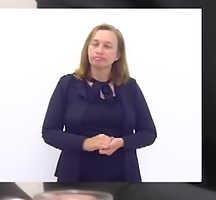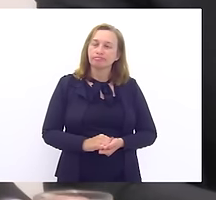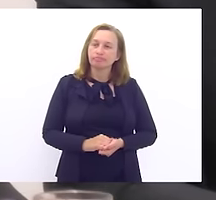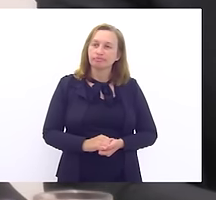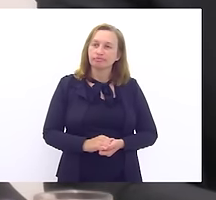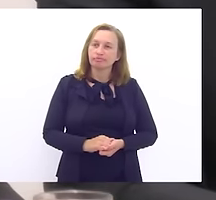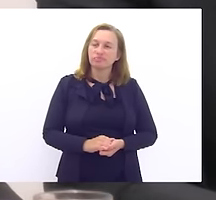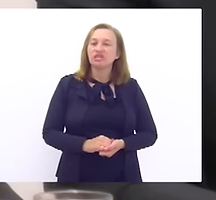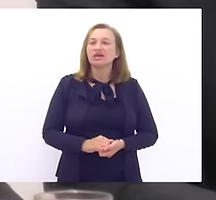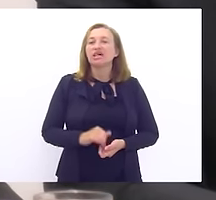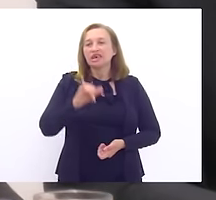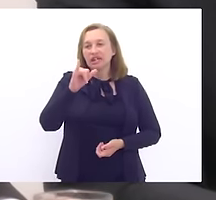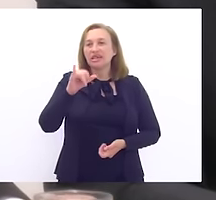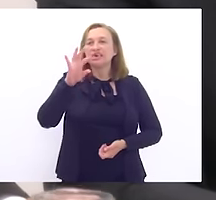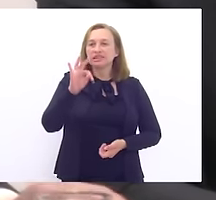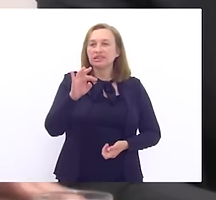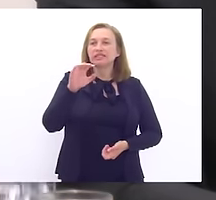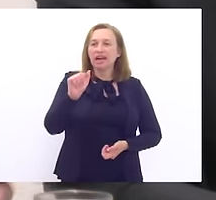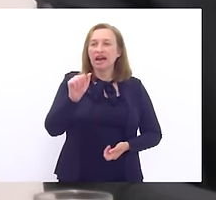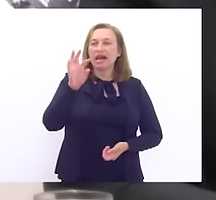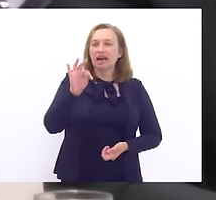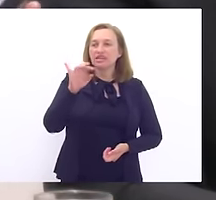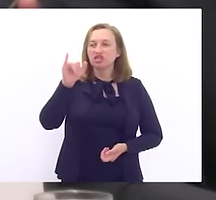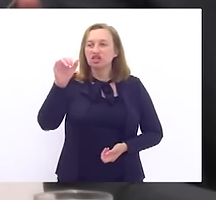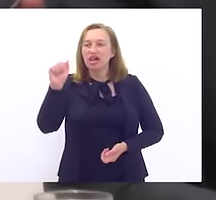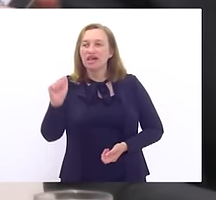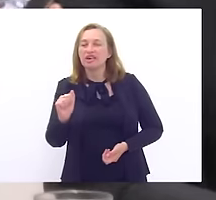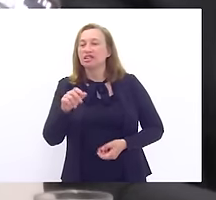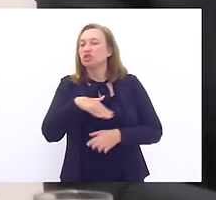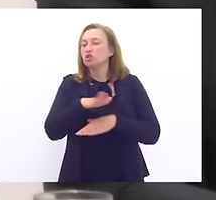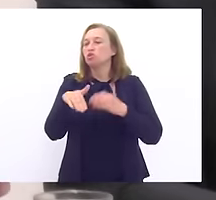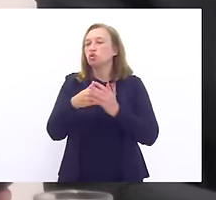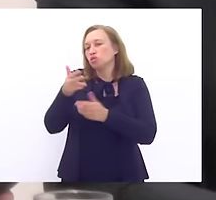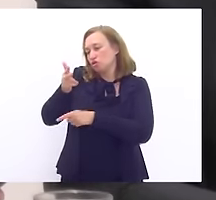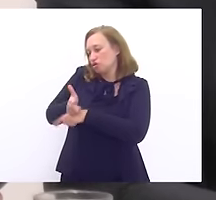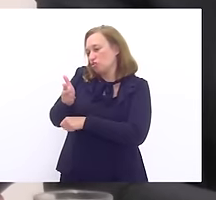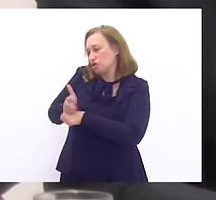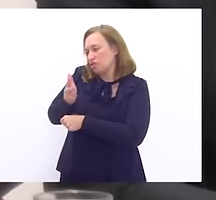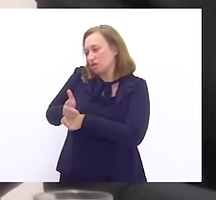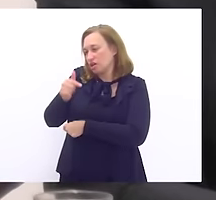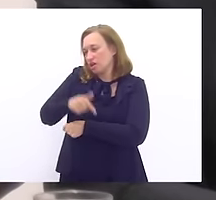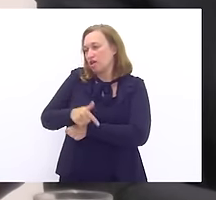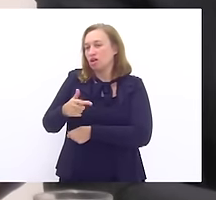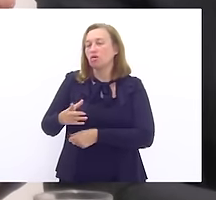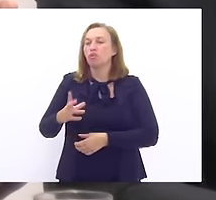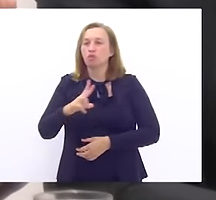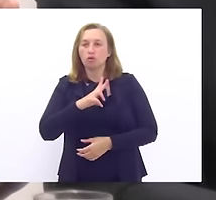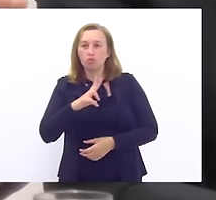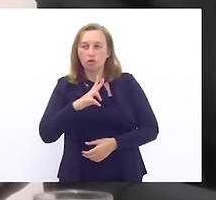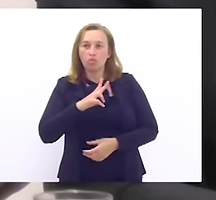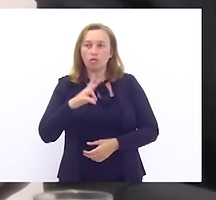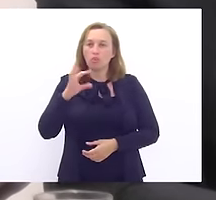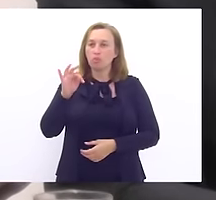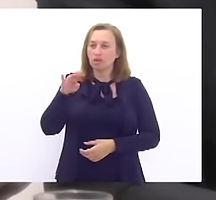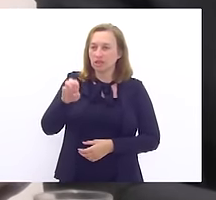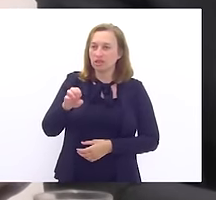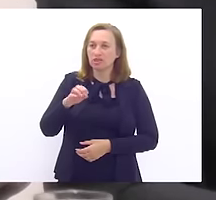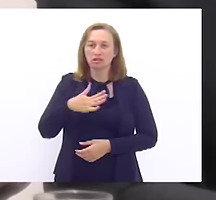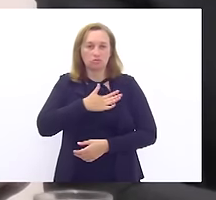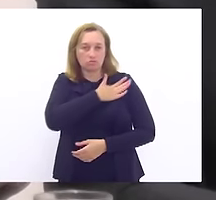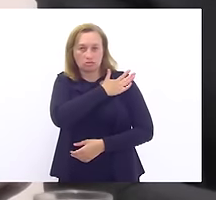Itatiaia Itatiaia tem todos os vídeos aqui Inclusive eu liguei para o comandante do batalhão